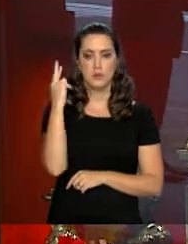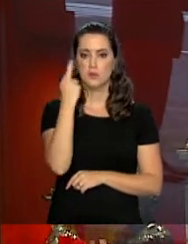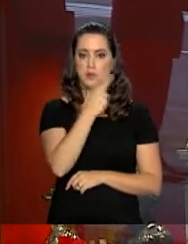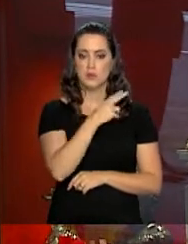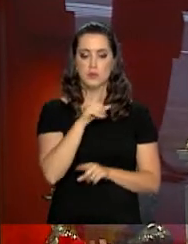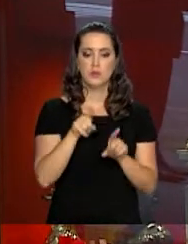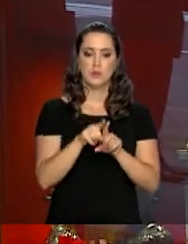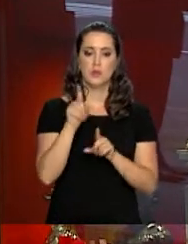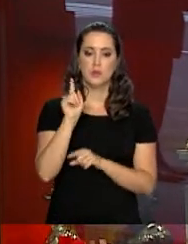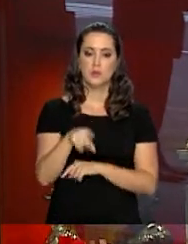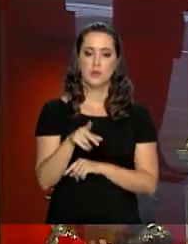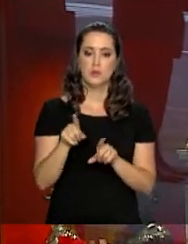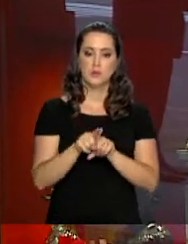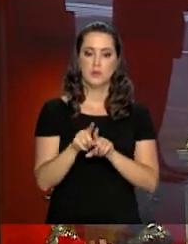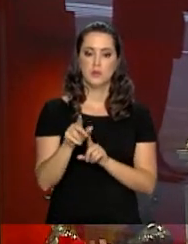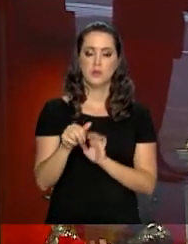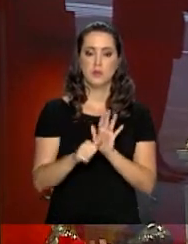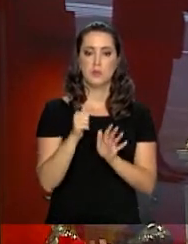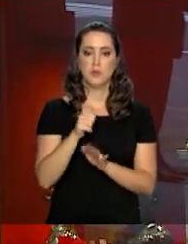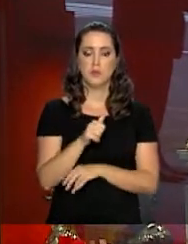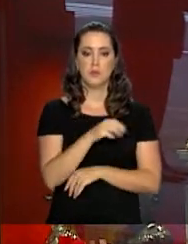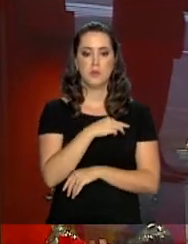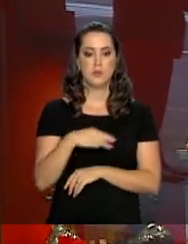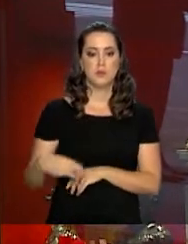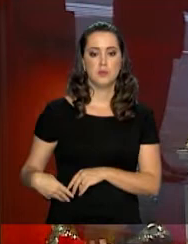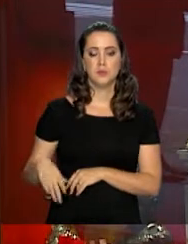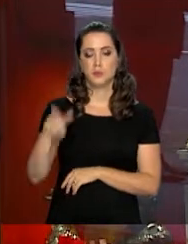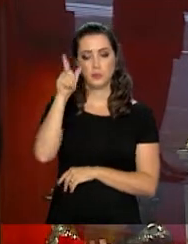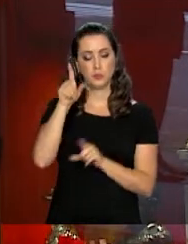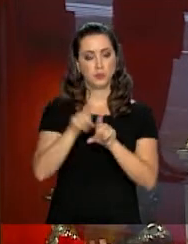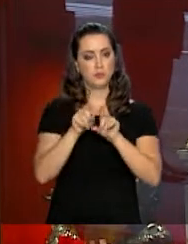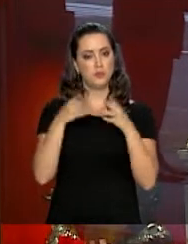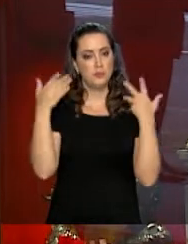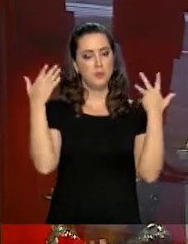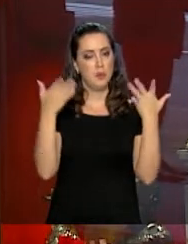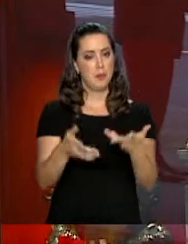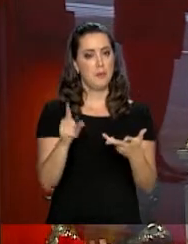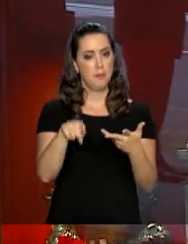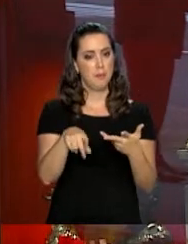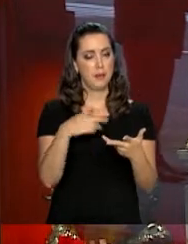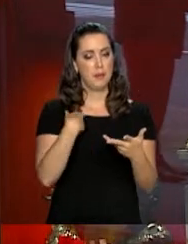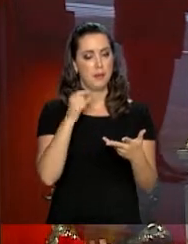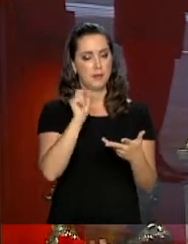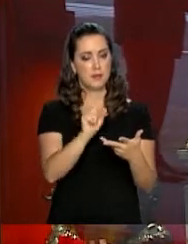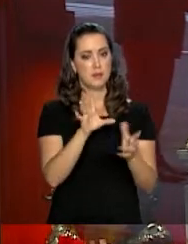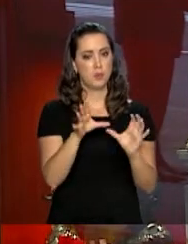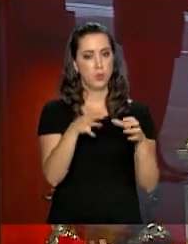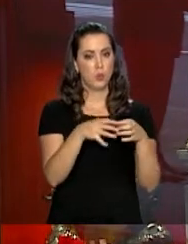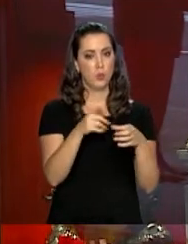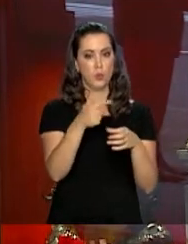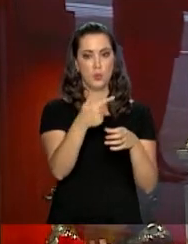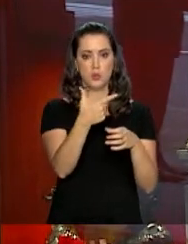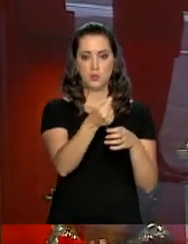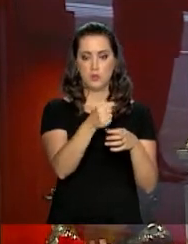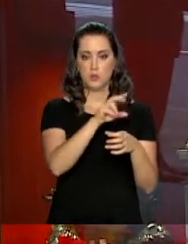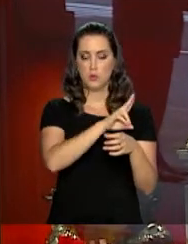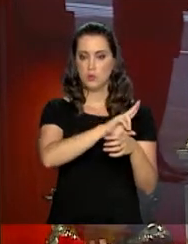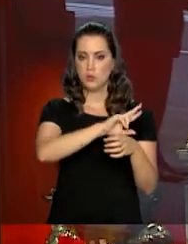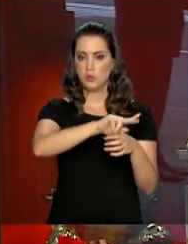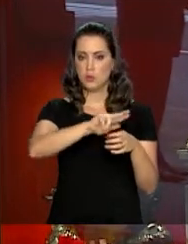Rússia, Vladimir Putin, e a primeira-ministra Angela Merkel também participam da cúpula do G20. Grandes nomes